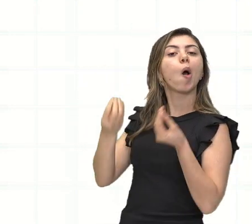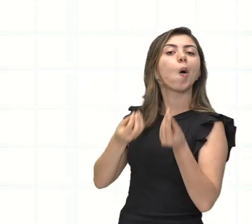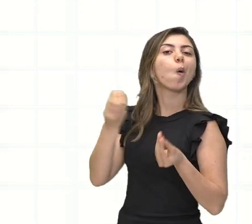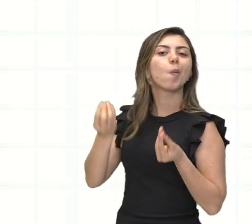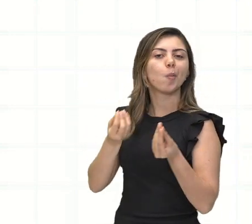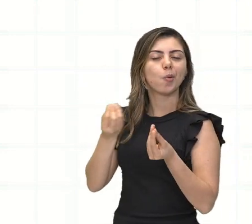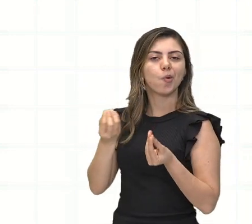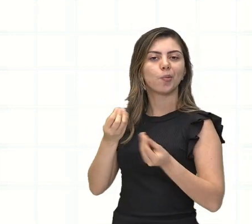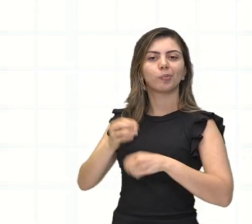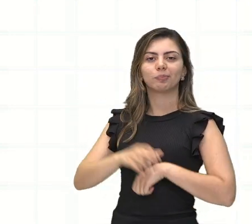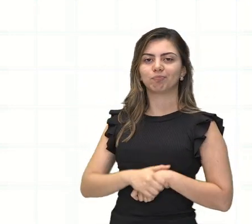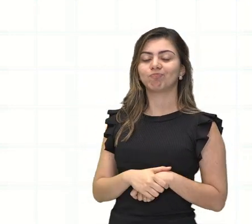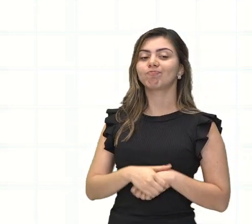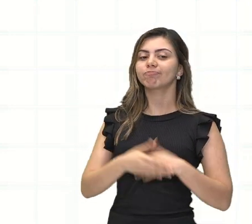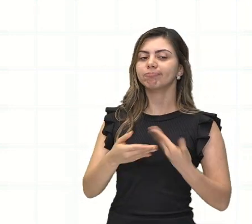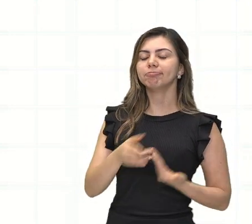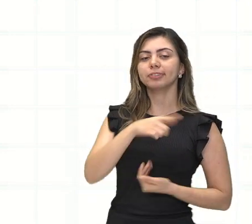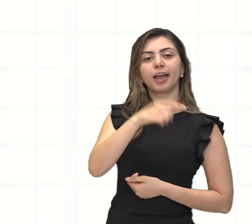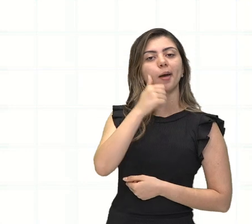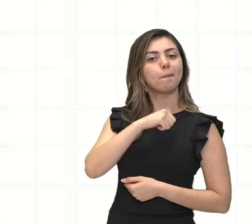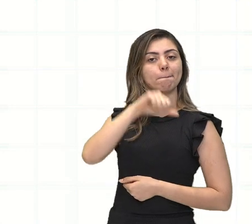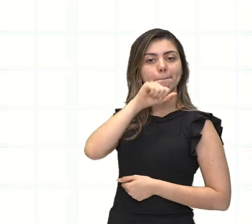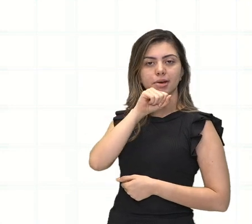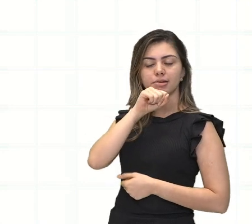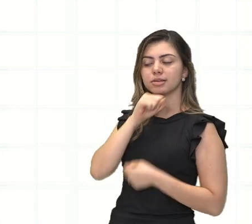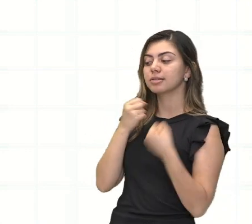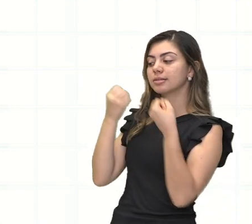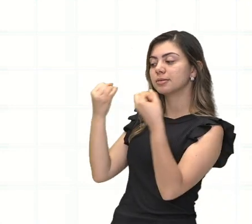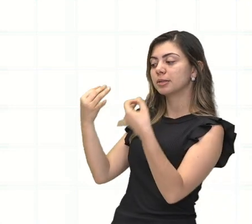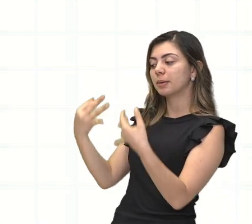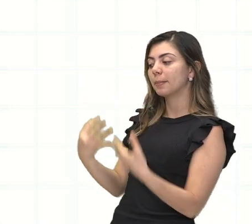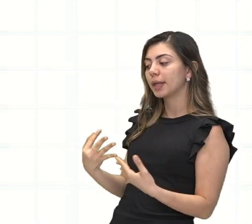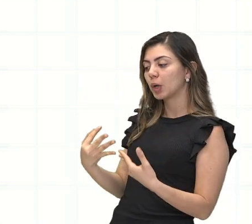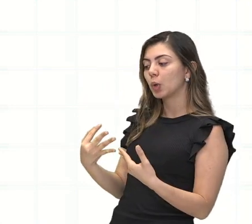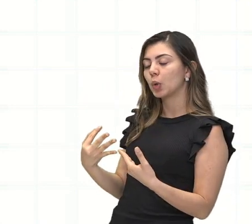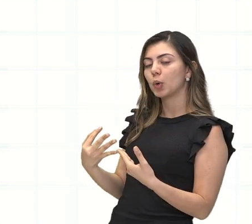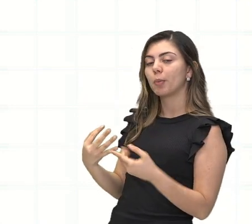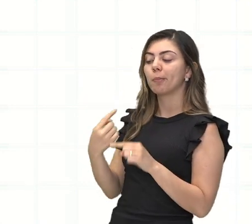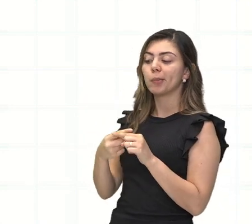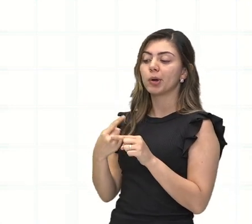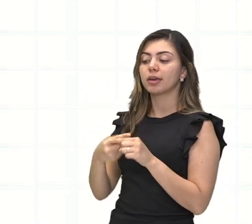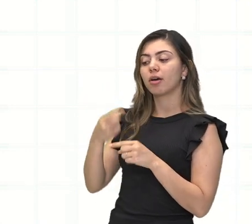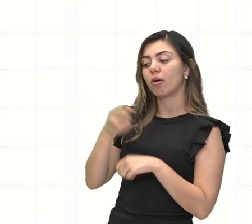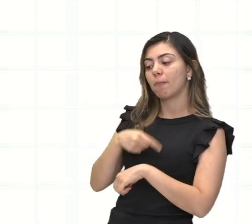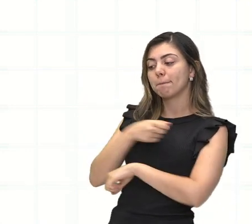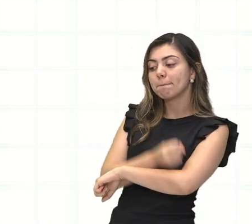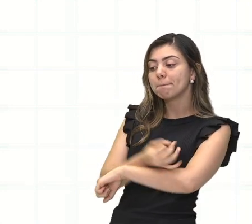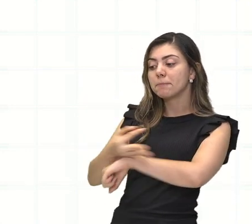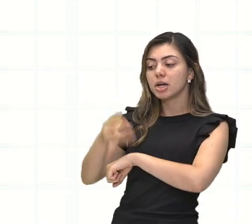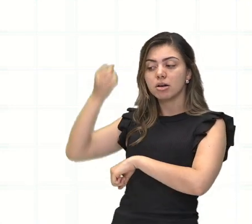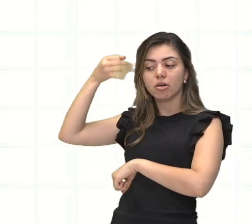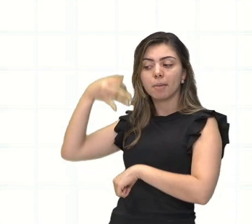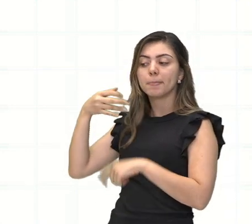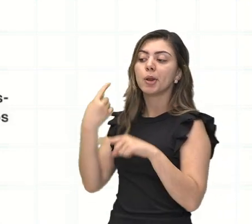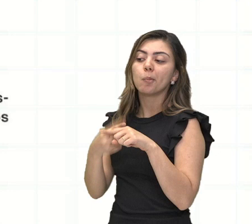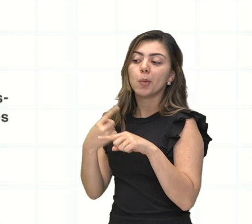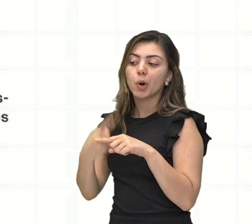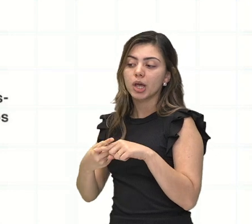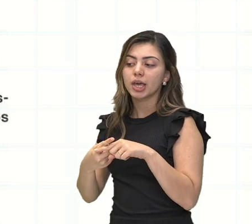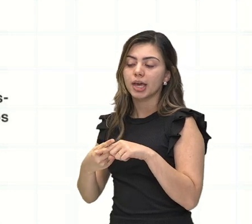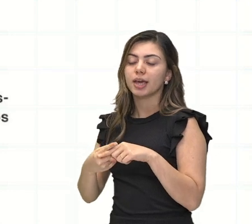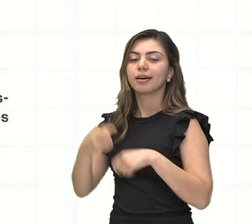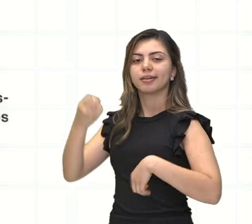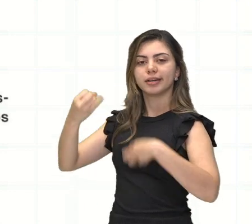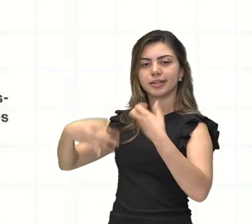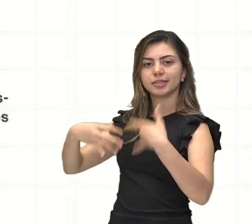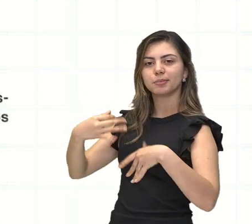ela vai dizer, né, que o cabelo está branco porque